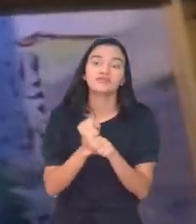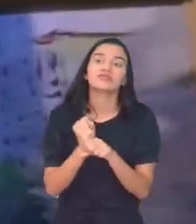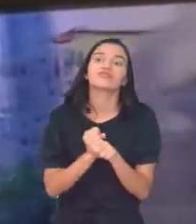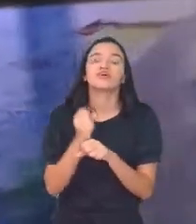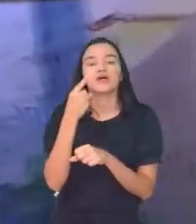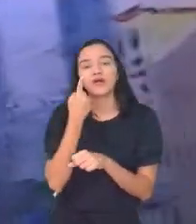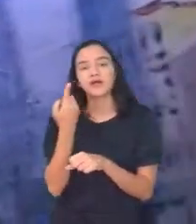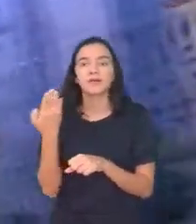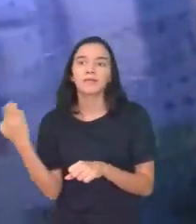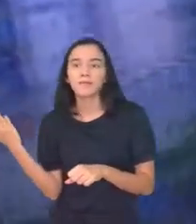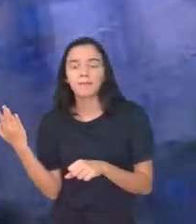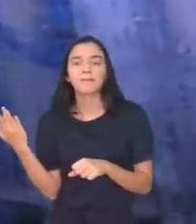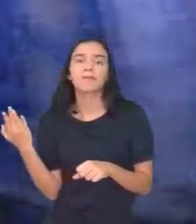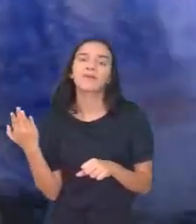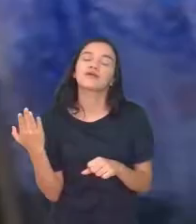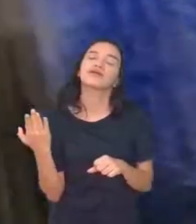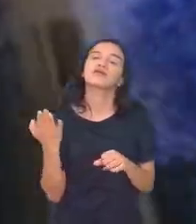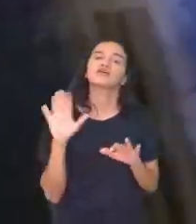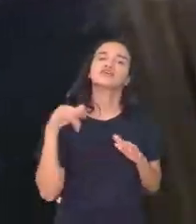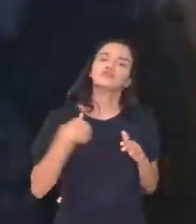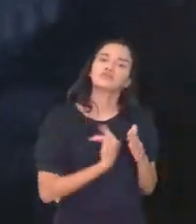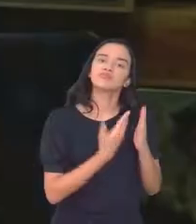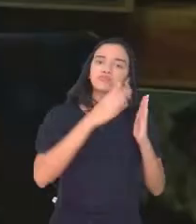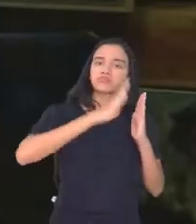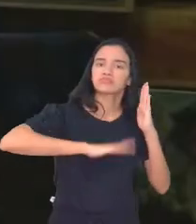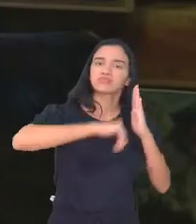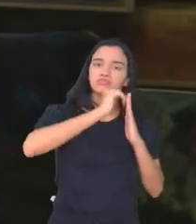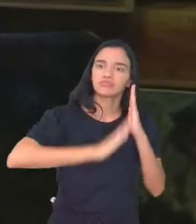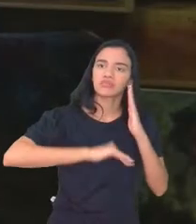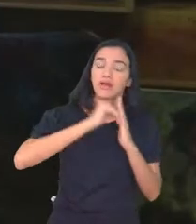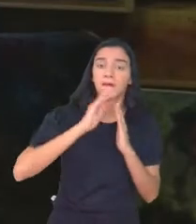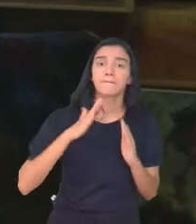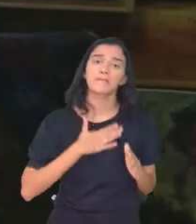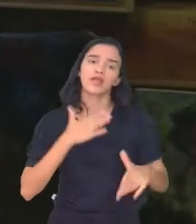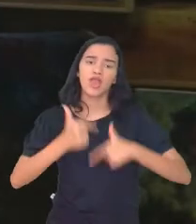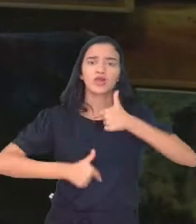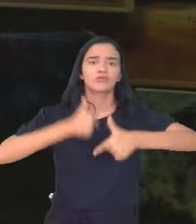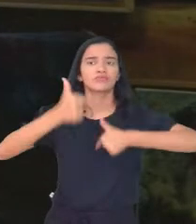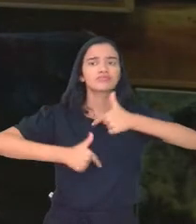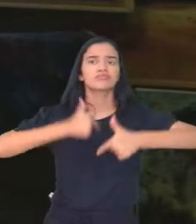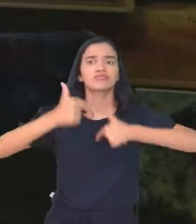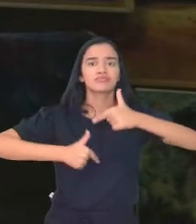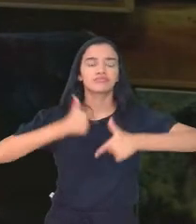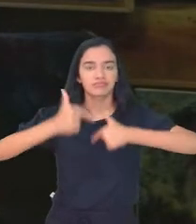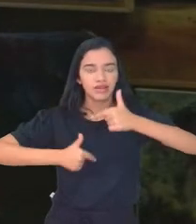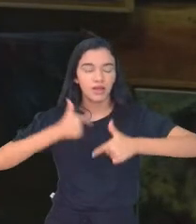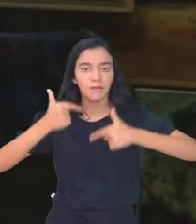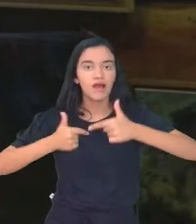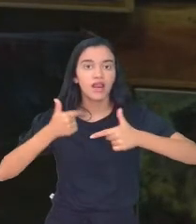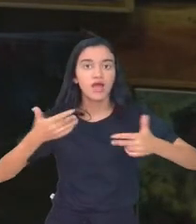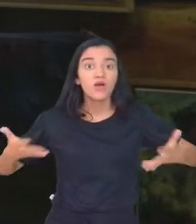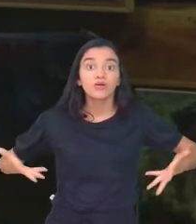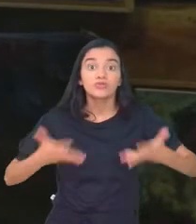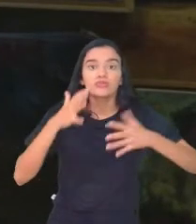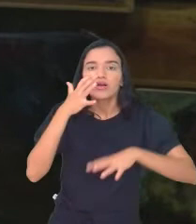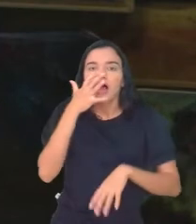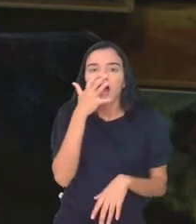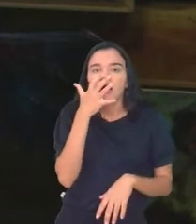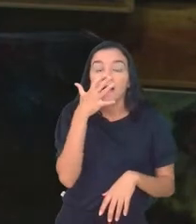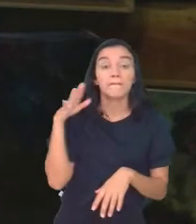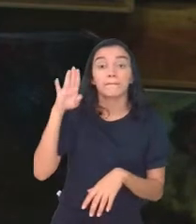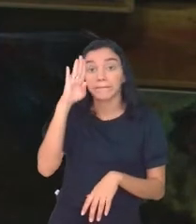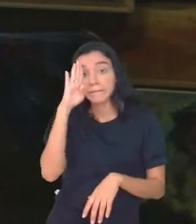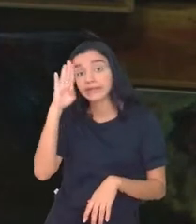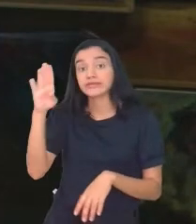raio, que é o Raio Oeste, loja 100. E meu trabalho é no estilo impressionista, né? Trabalhamos principalmente